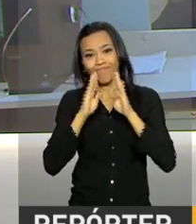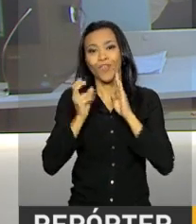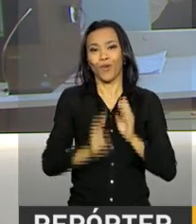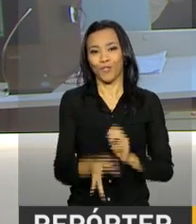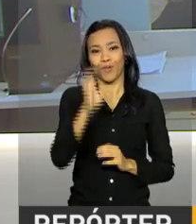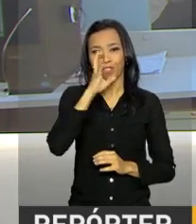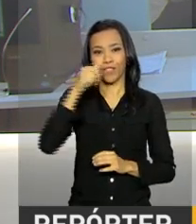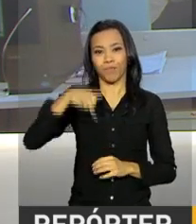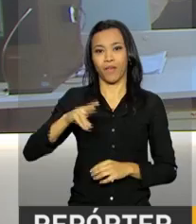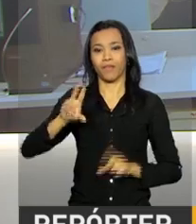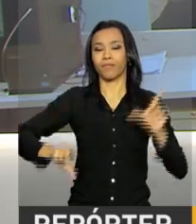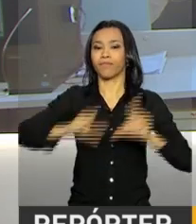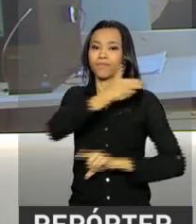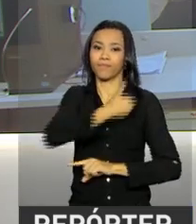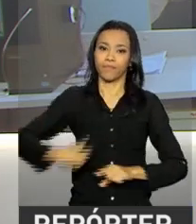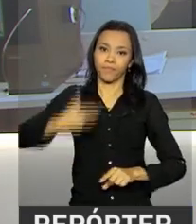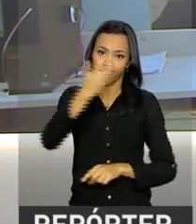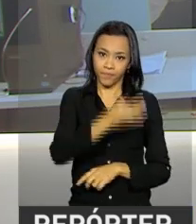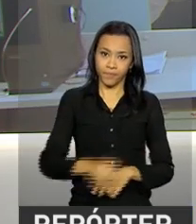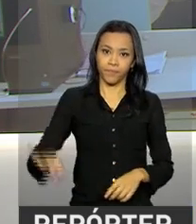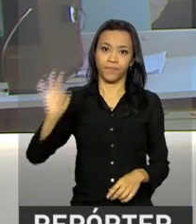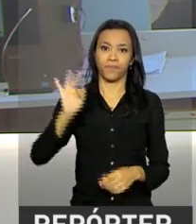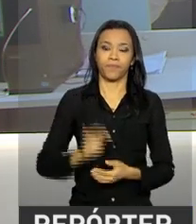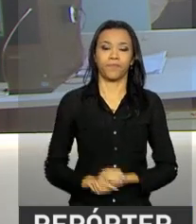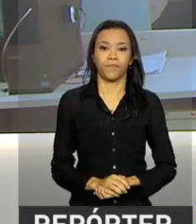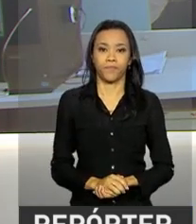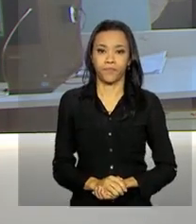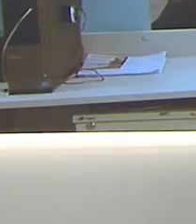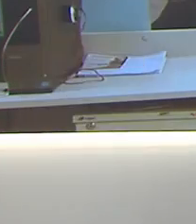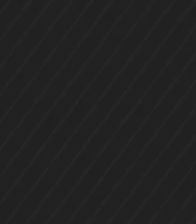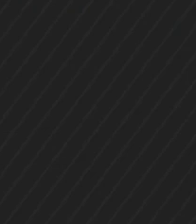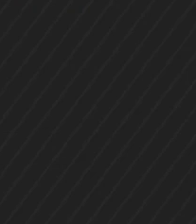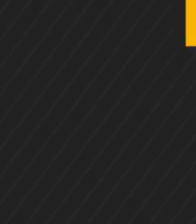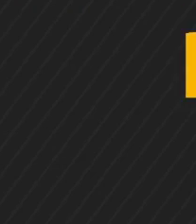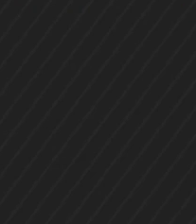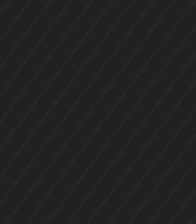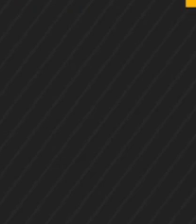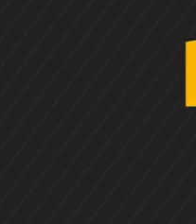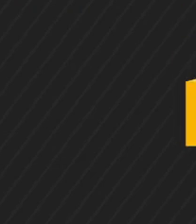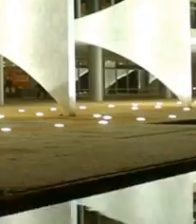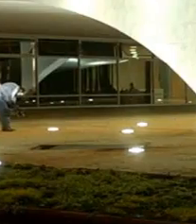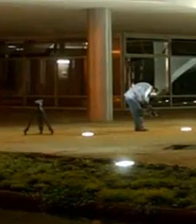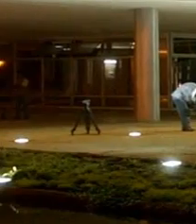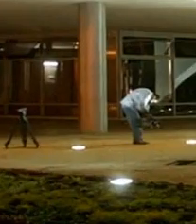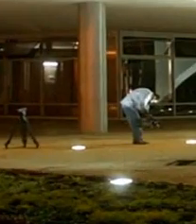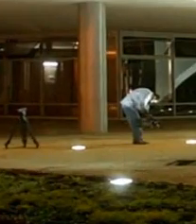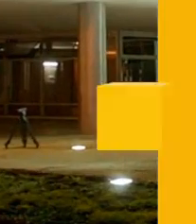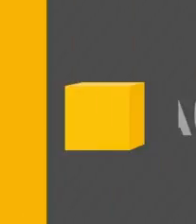Continue com a gente, NBR, a TV do governo federal.